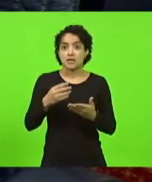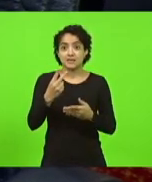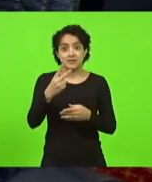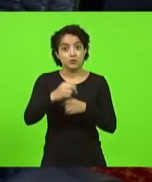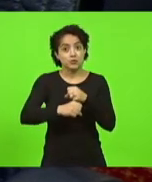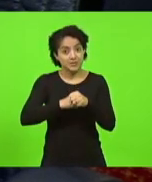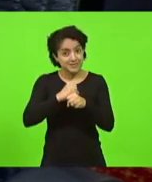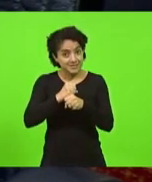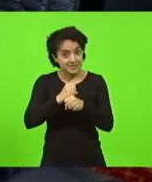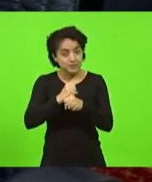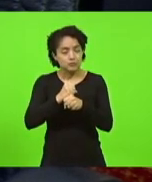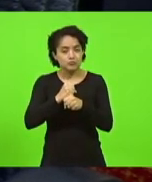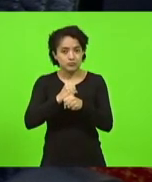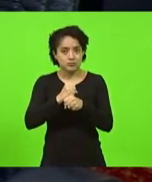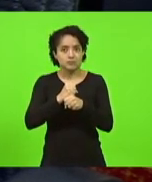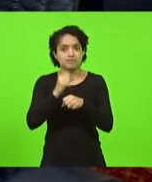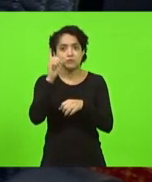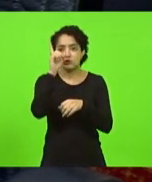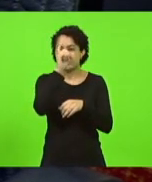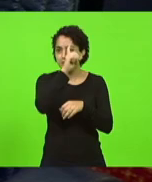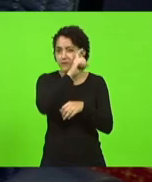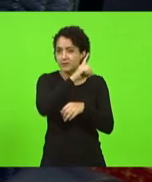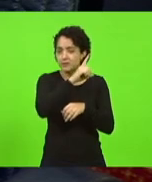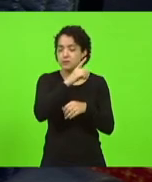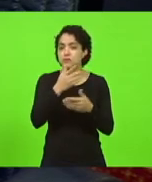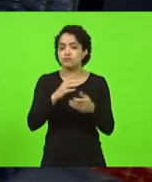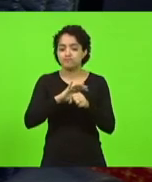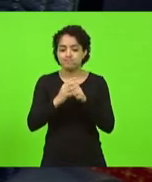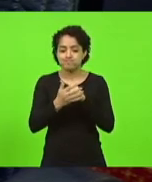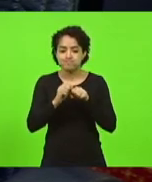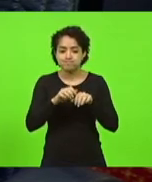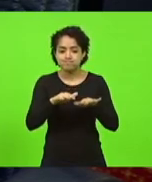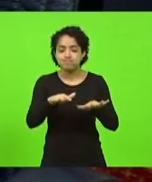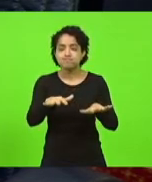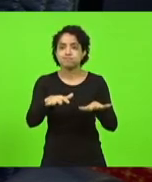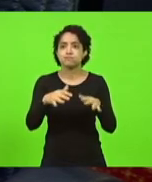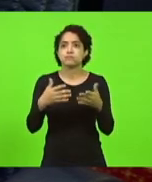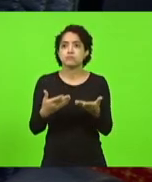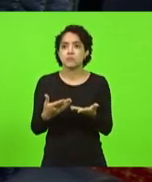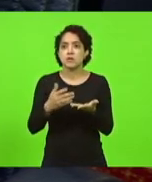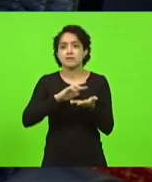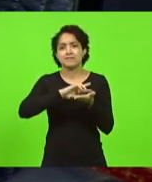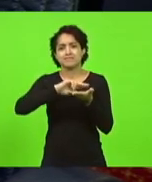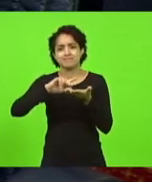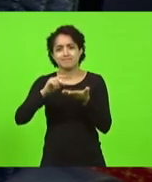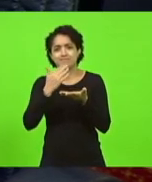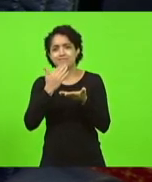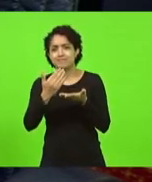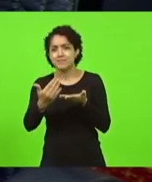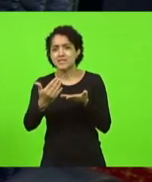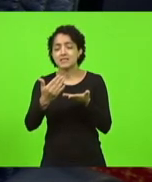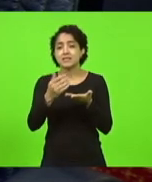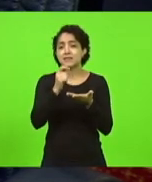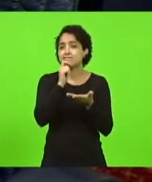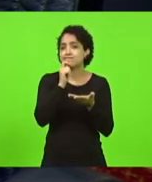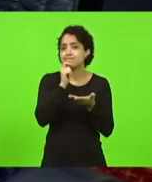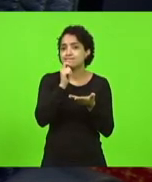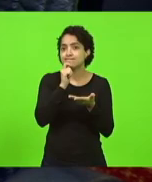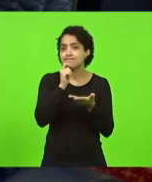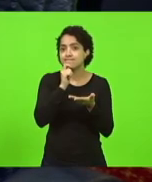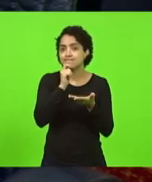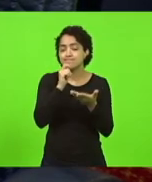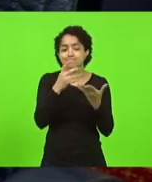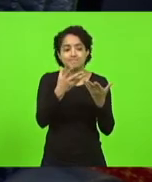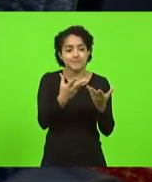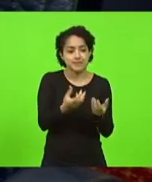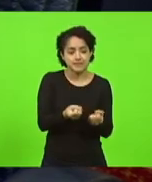muito difíceis, tem um número infinito de demandas que ainda não foram